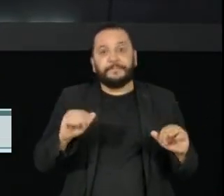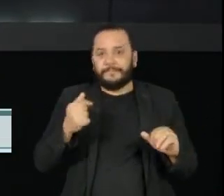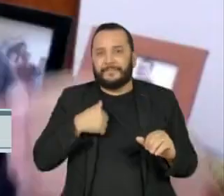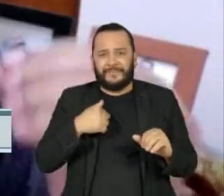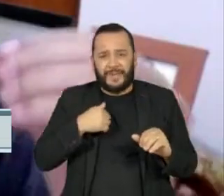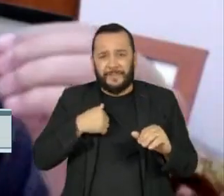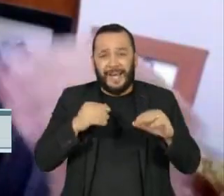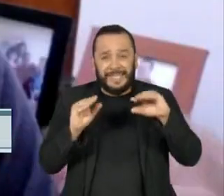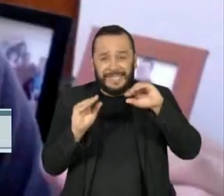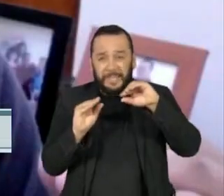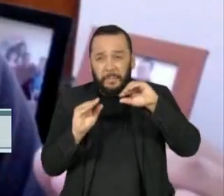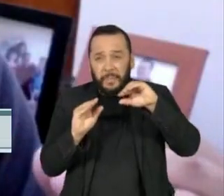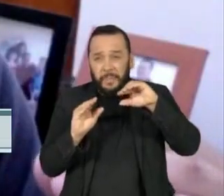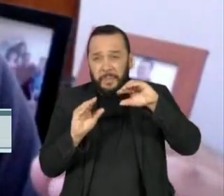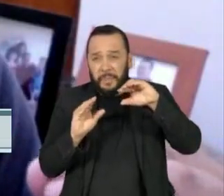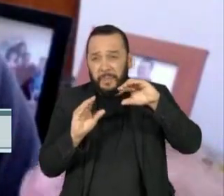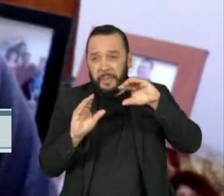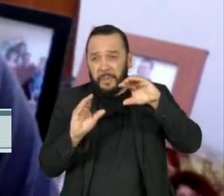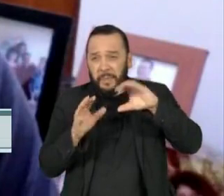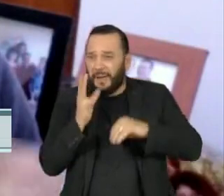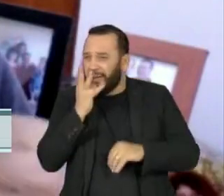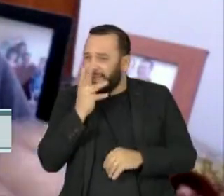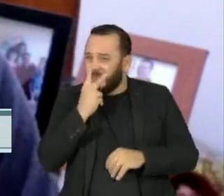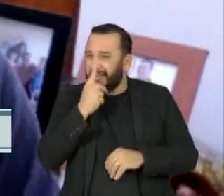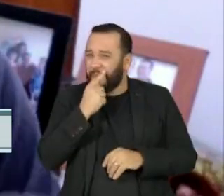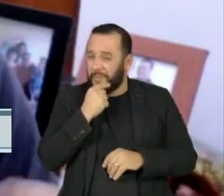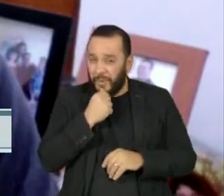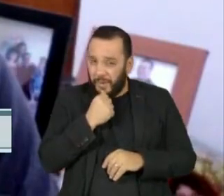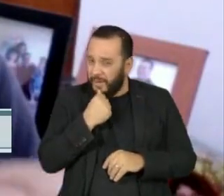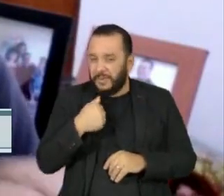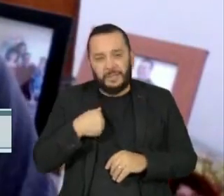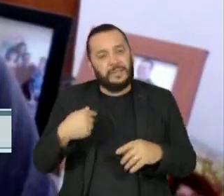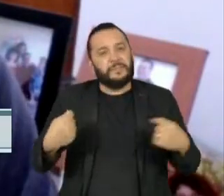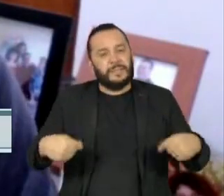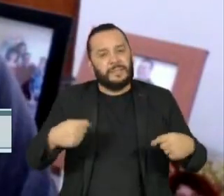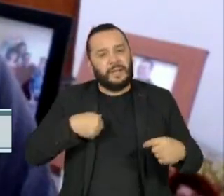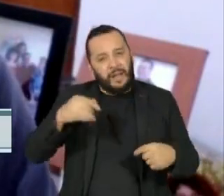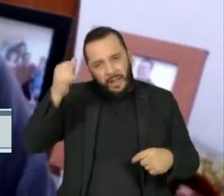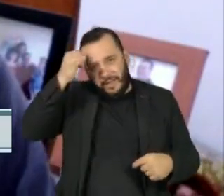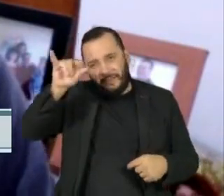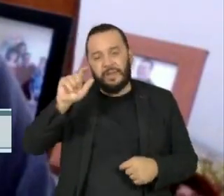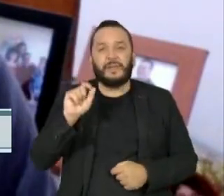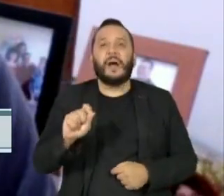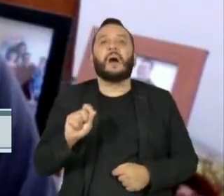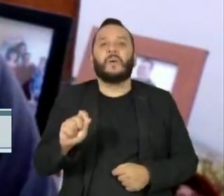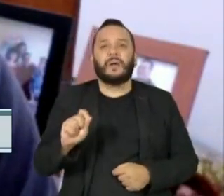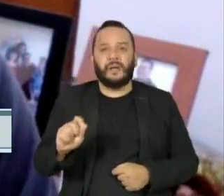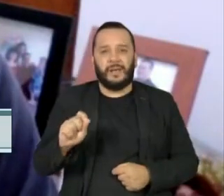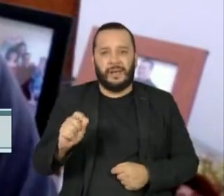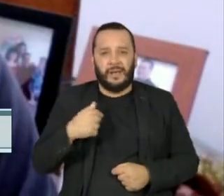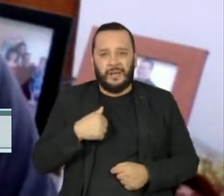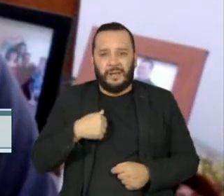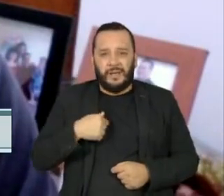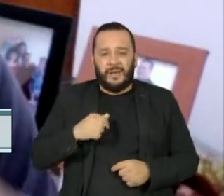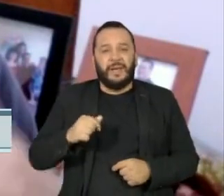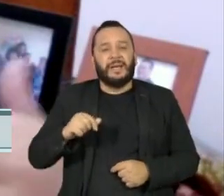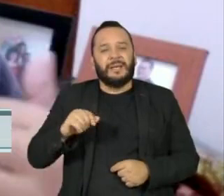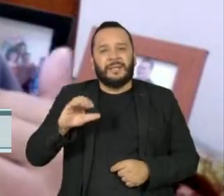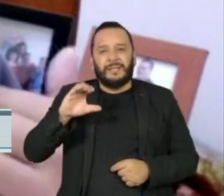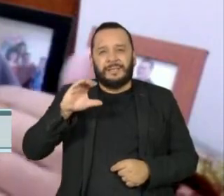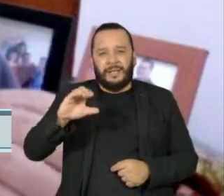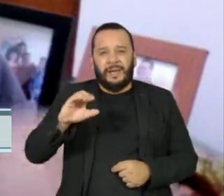é lenta o que nós precisamos fazer portanto é manter a política que nós temos né manter a proibição do